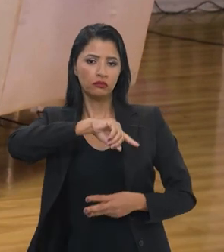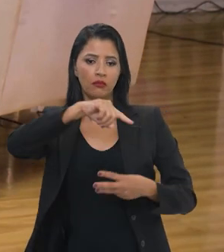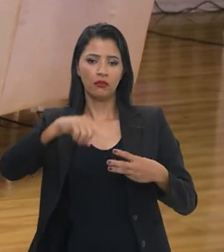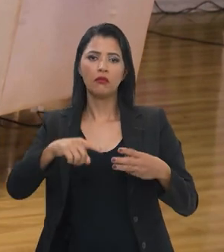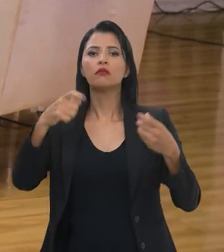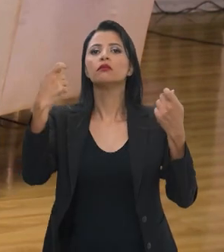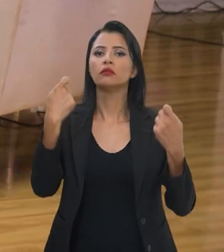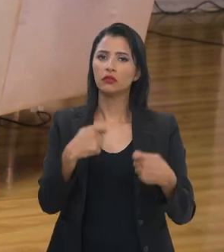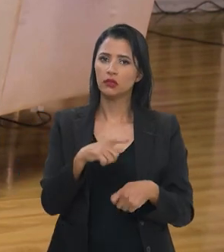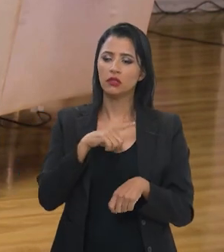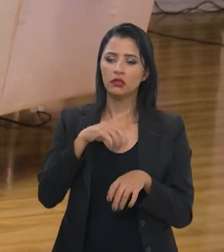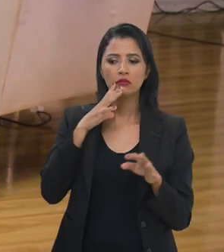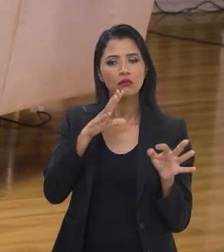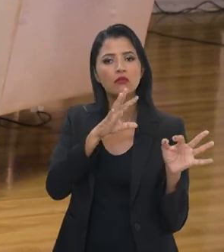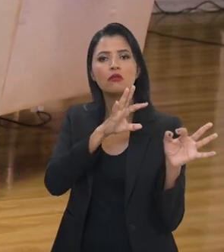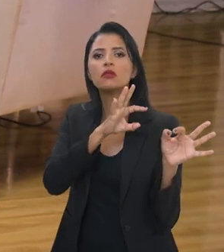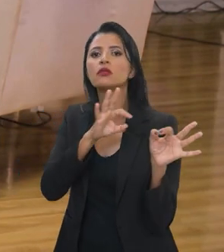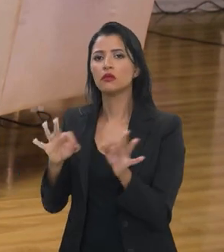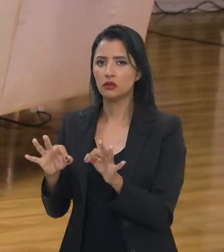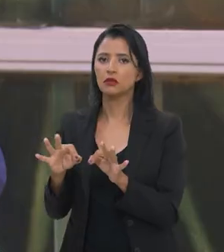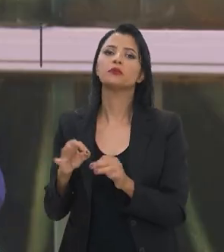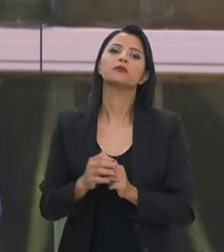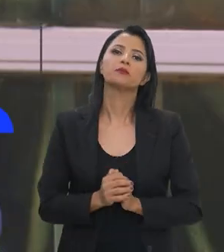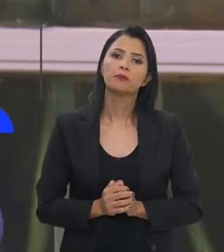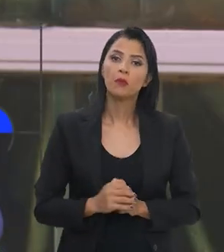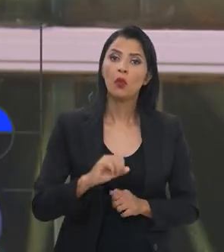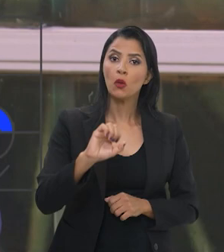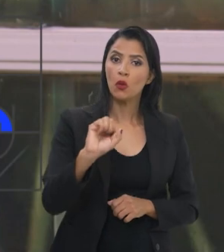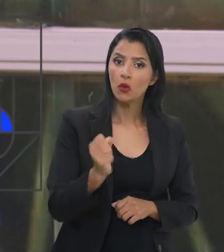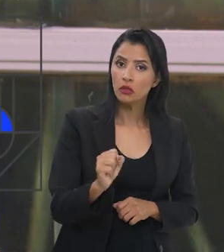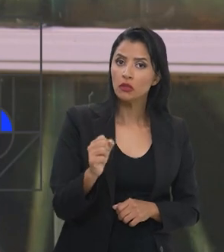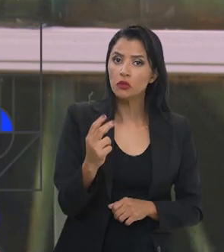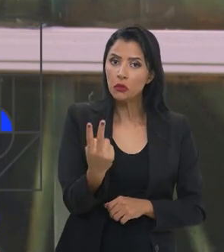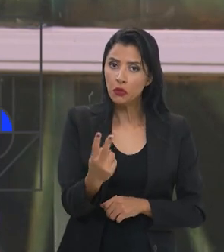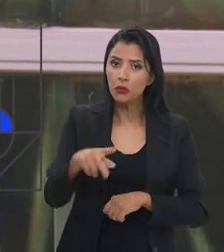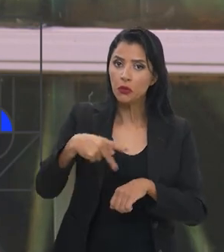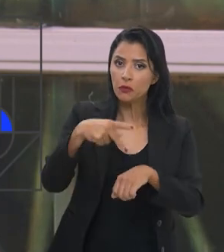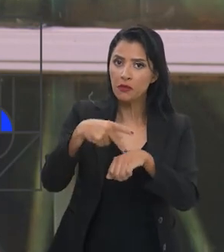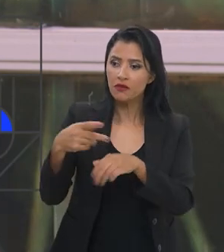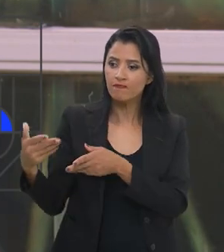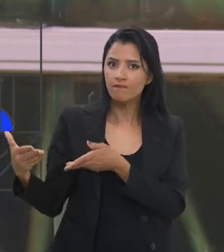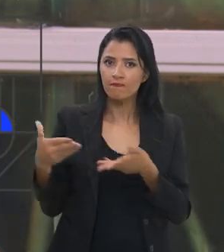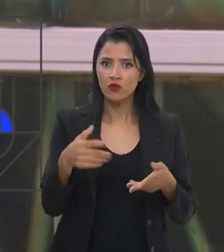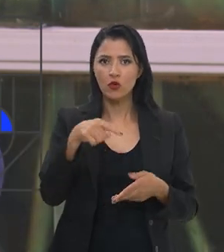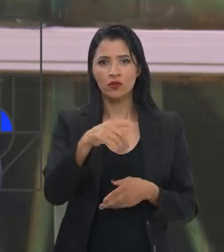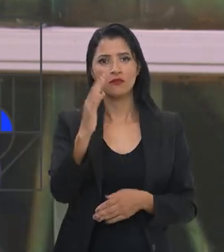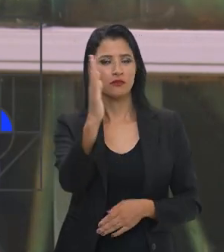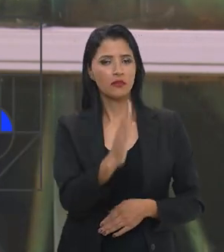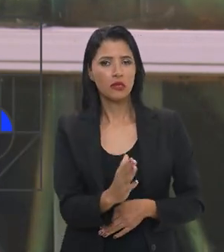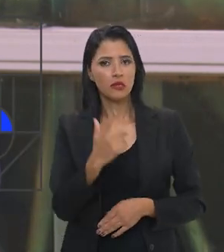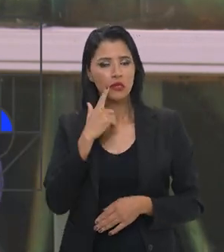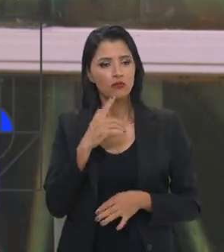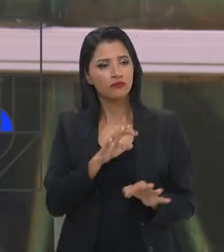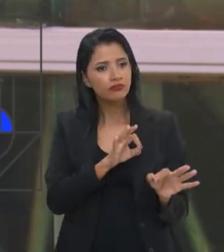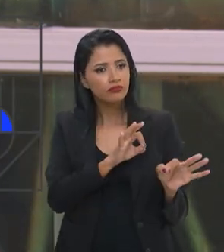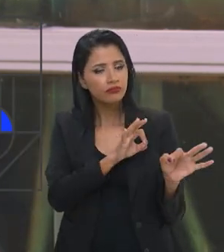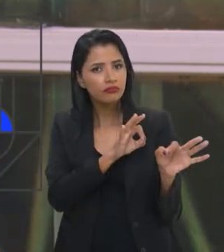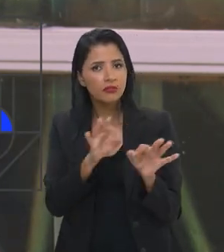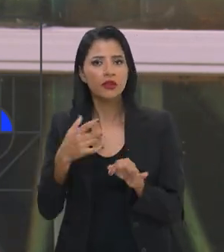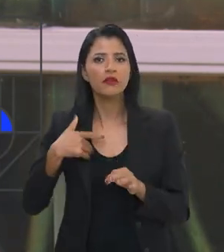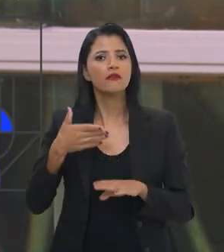aqui tem que ter toda uma atenção 82 países vieram ao Brasil e